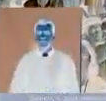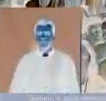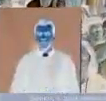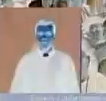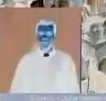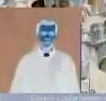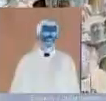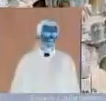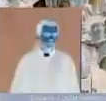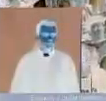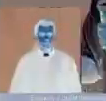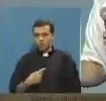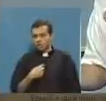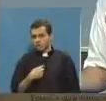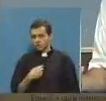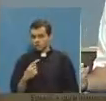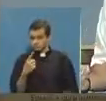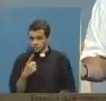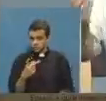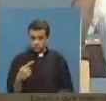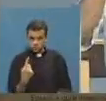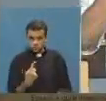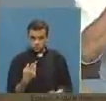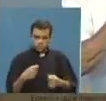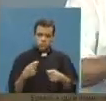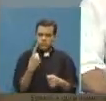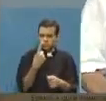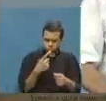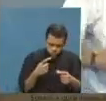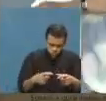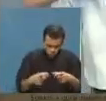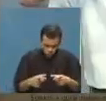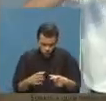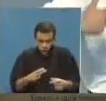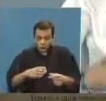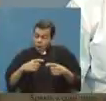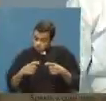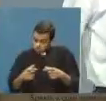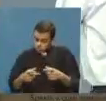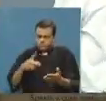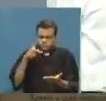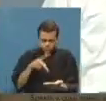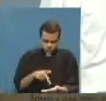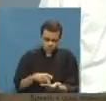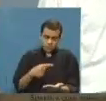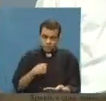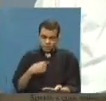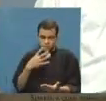Eu preciso de um lugar aonde verdadeiramente eu posso tirar minhas